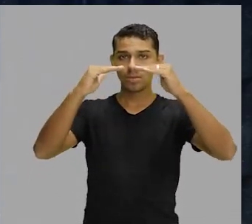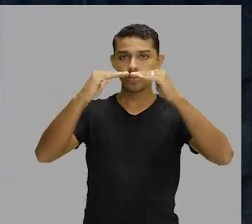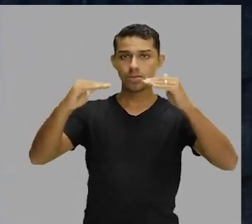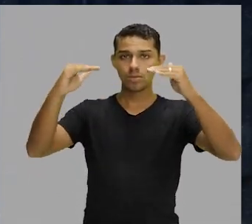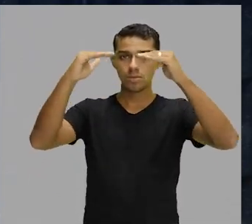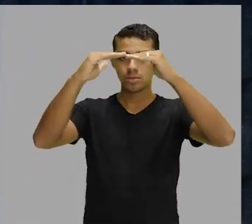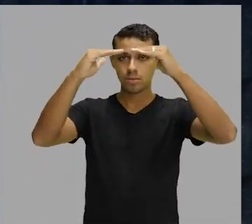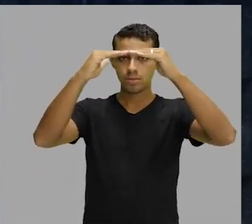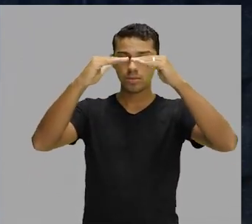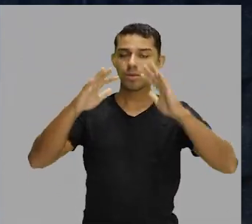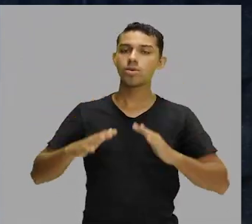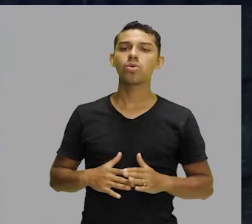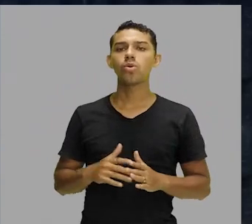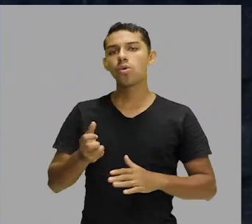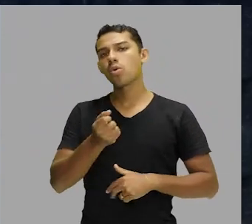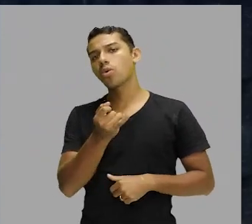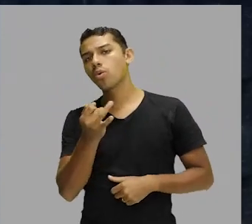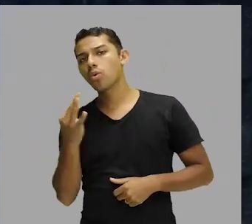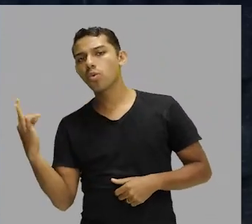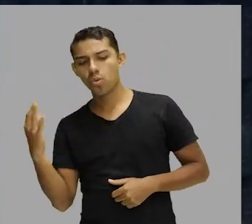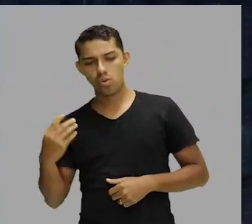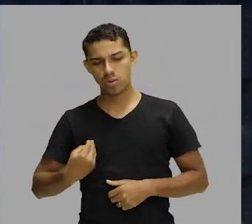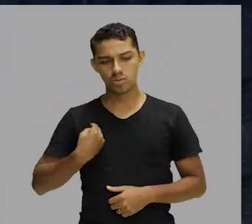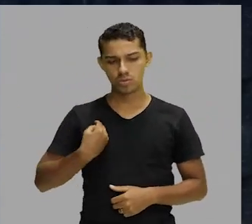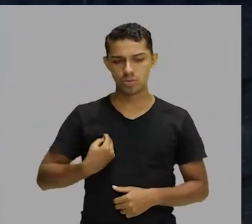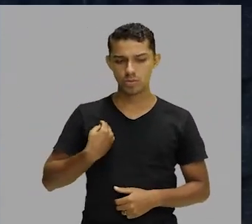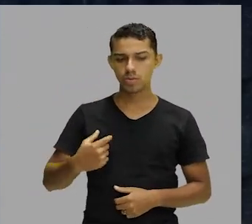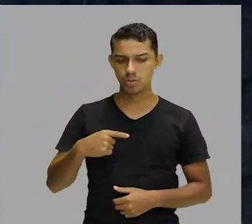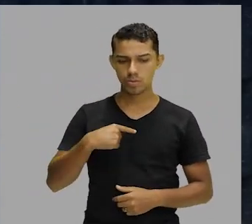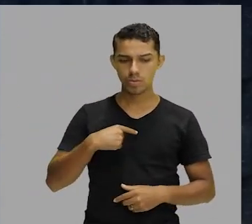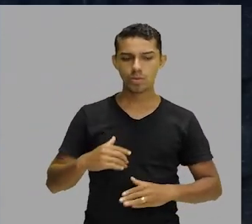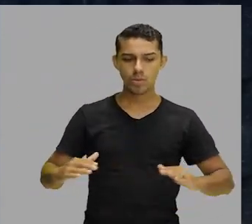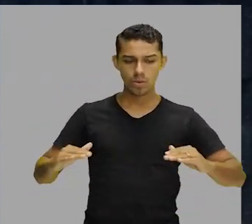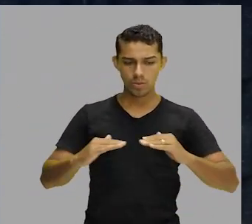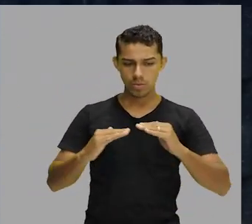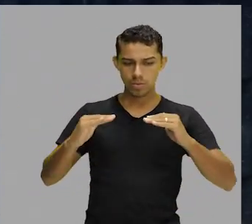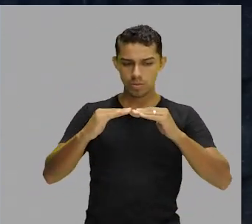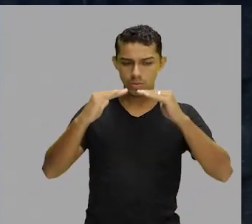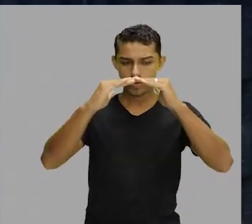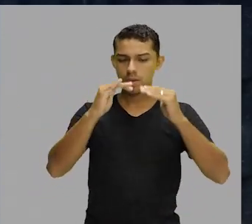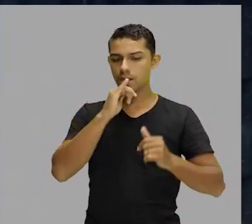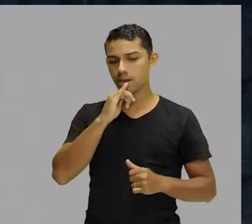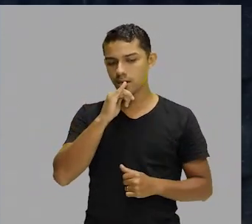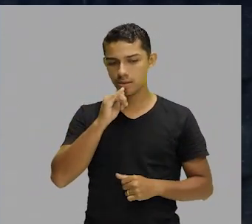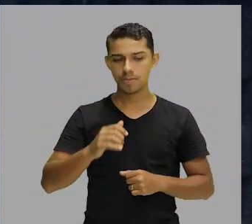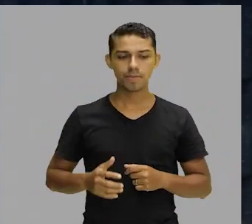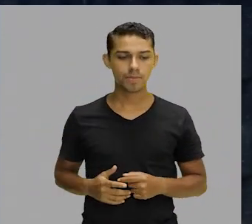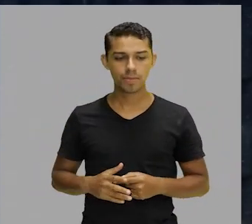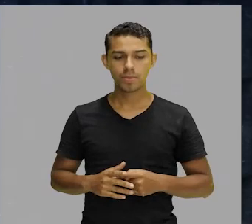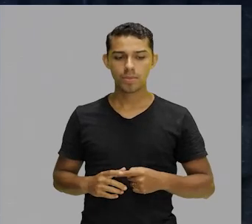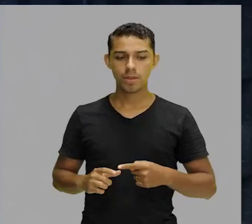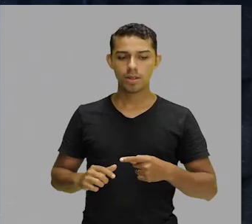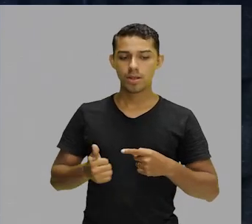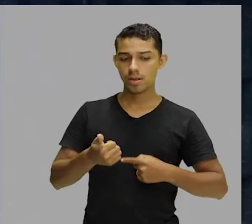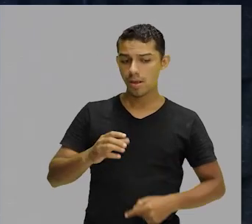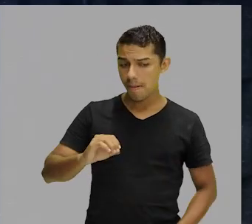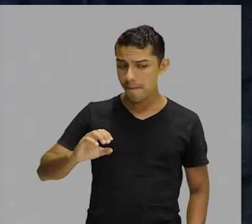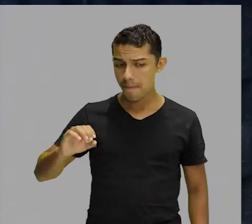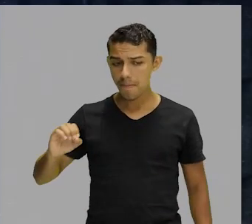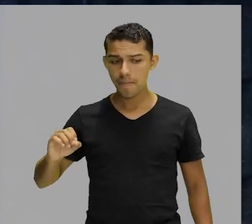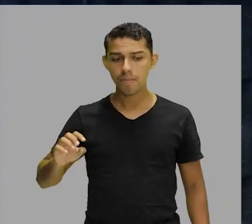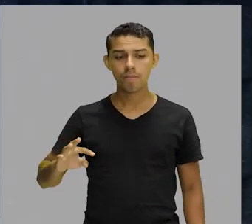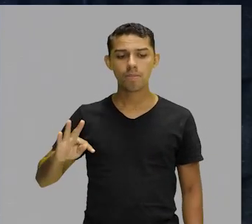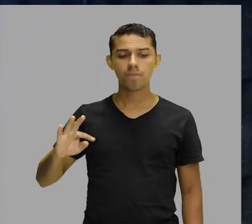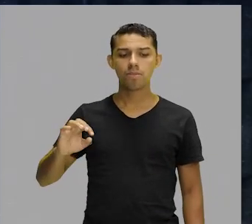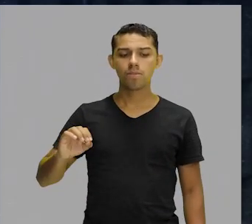é a quantidade de indivíduos presentes ali em cada nível trófico. Por exemplo, 1000 tomateiros que